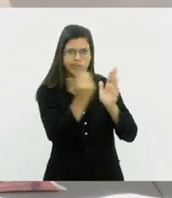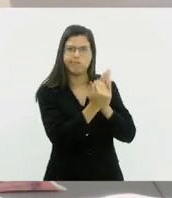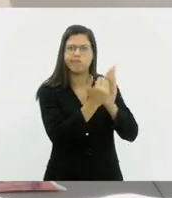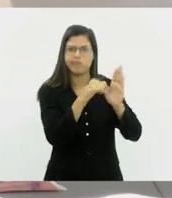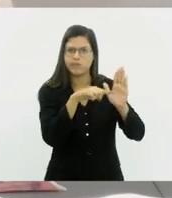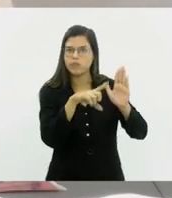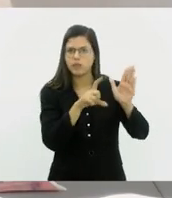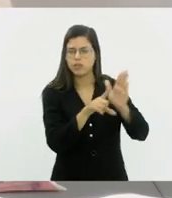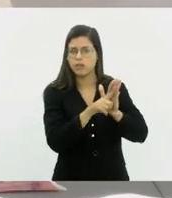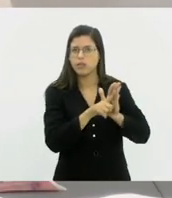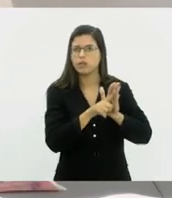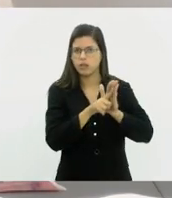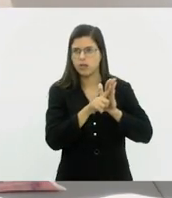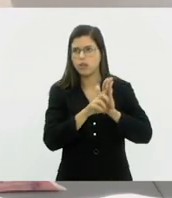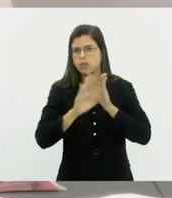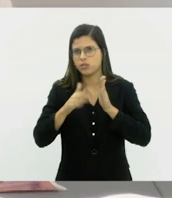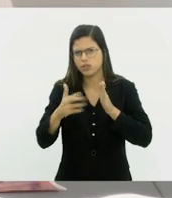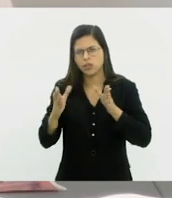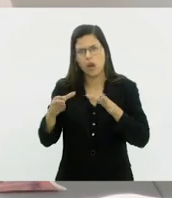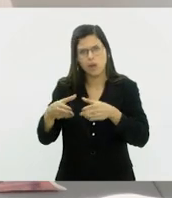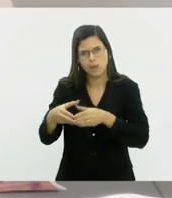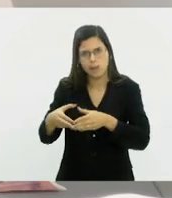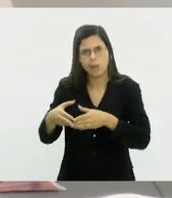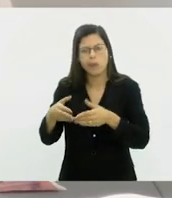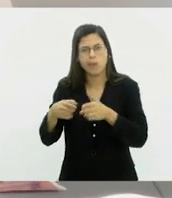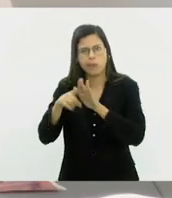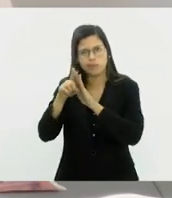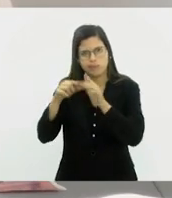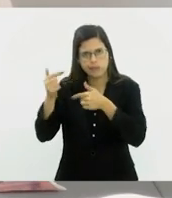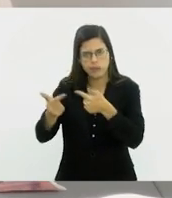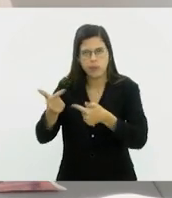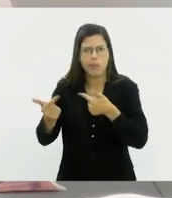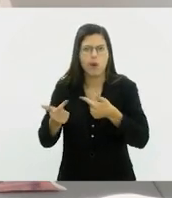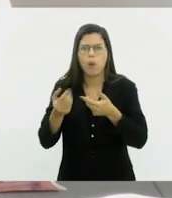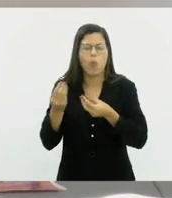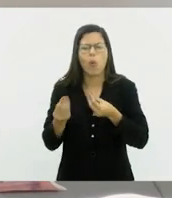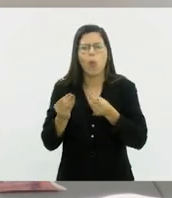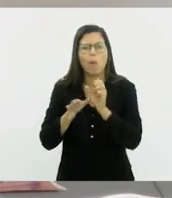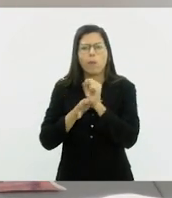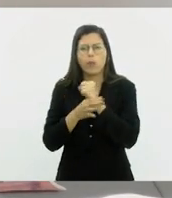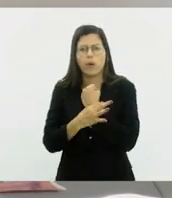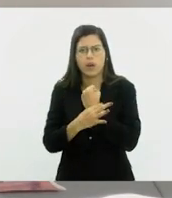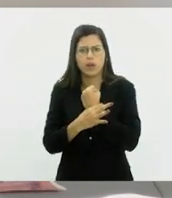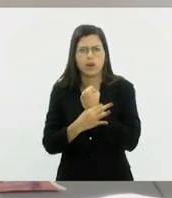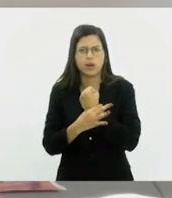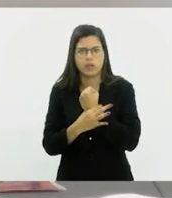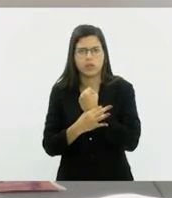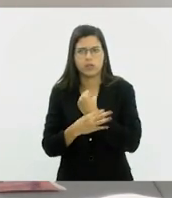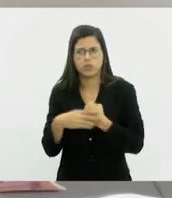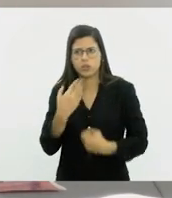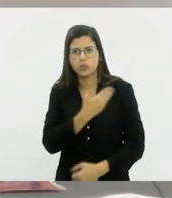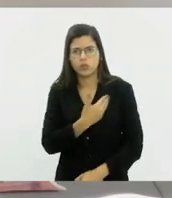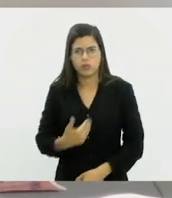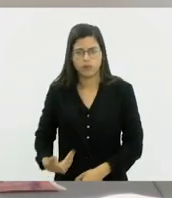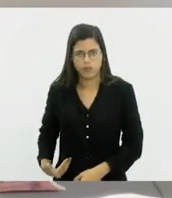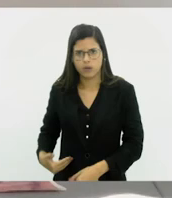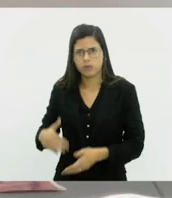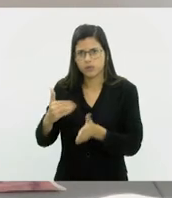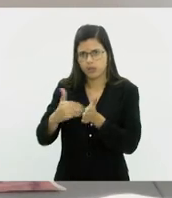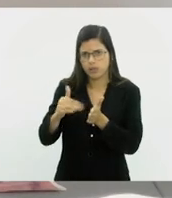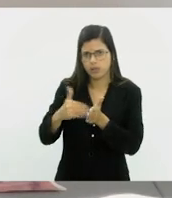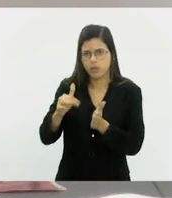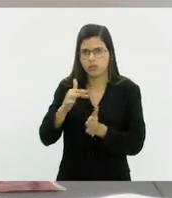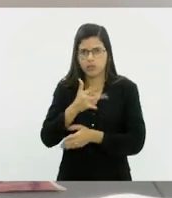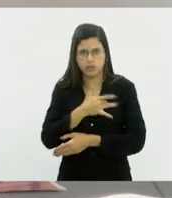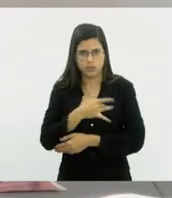e já tem um grupo de trabalho que foi constituído para ver como garantir o grupo de tral no governo na Secretaria de Saúde o